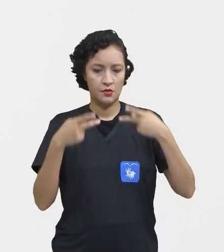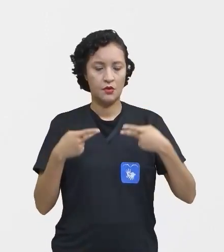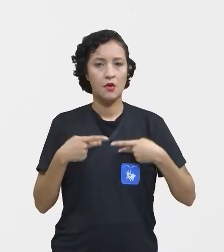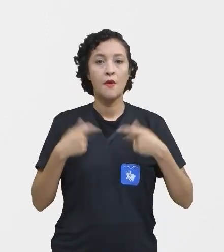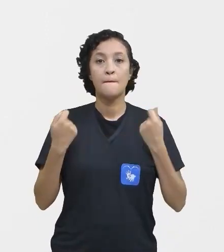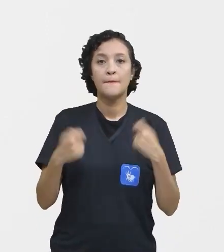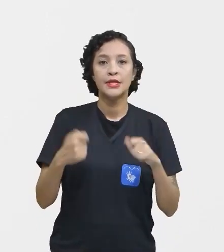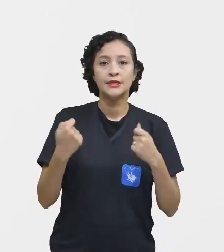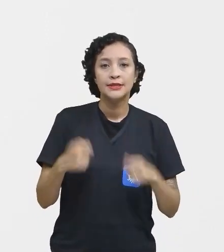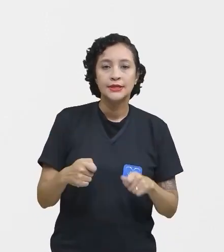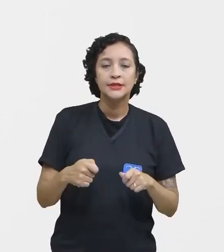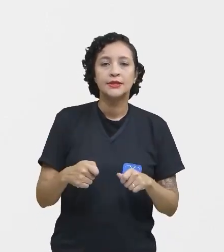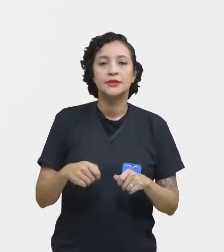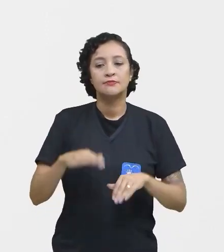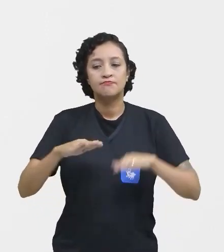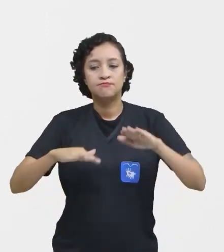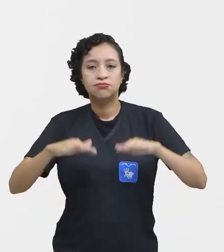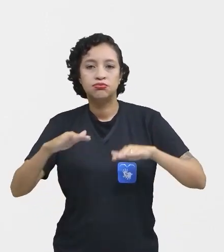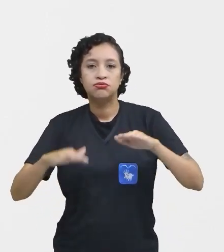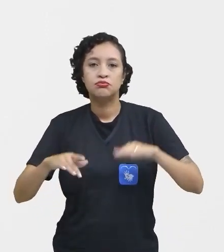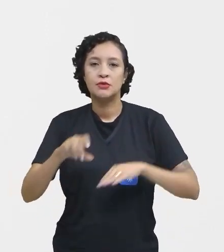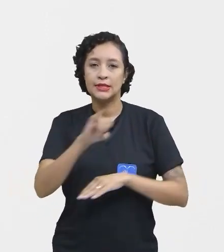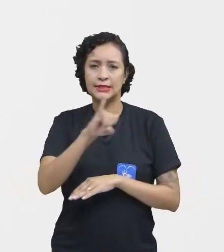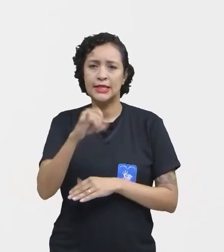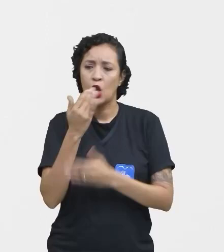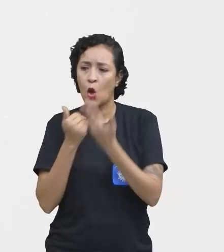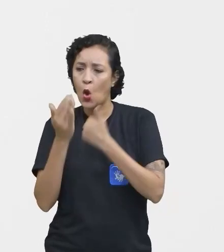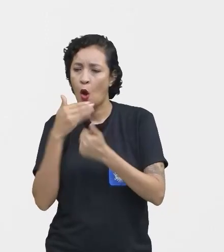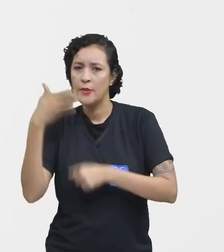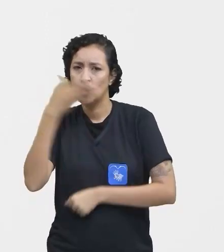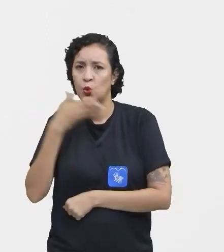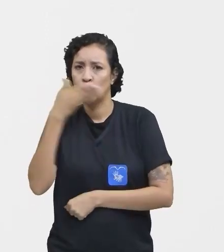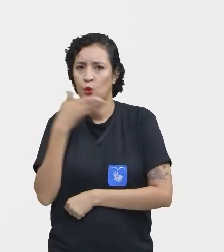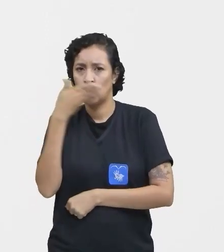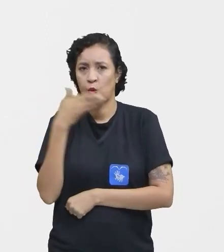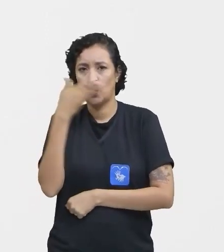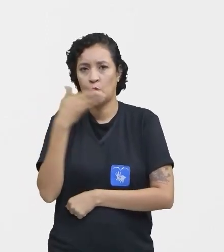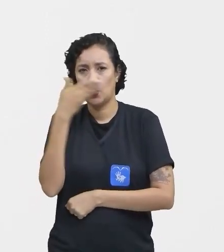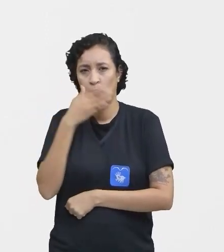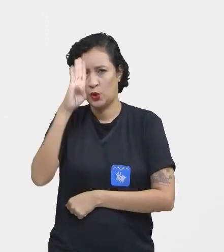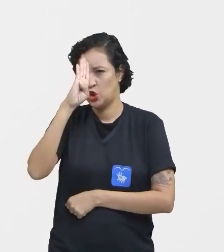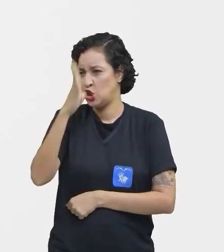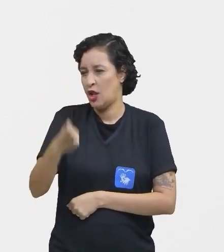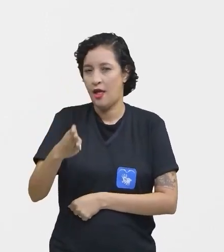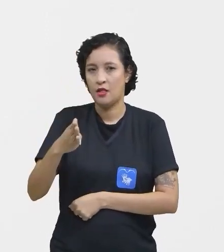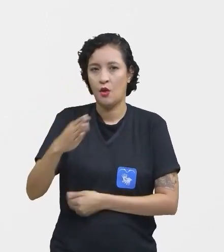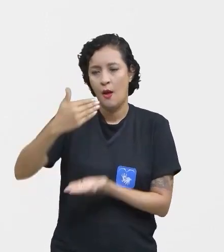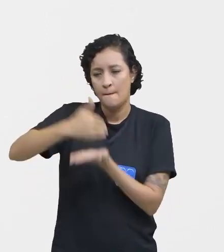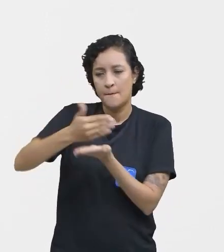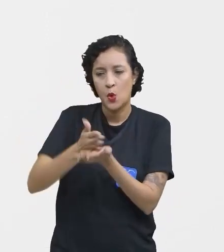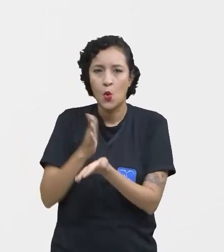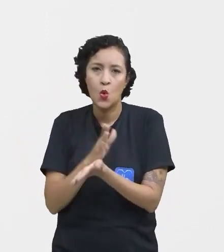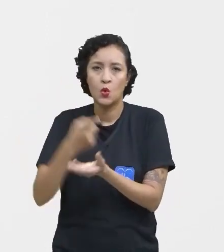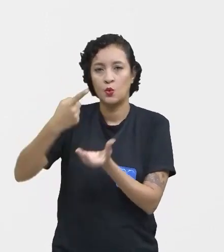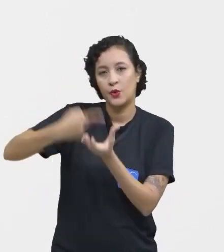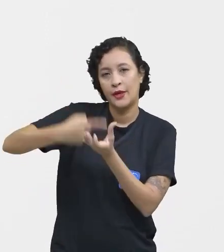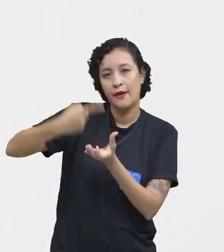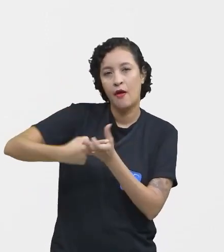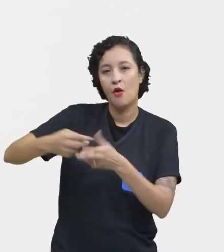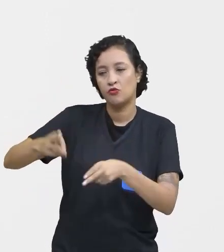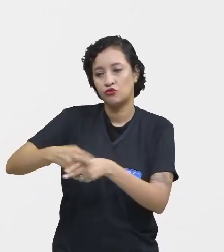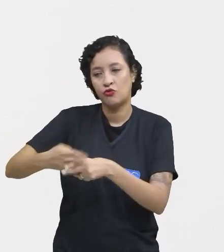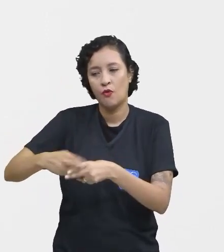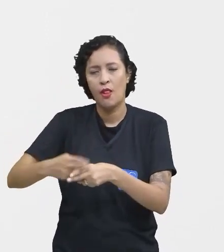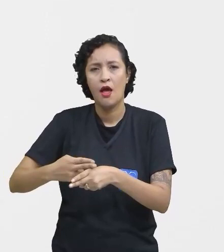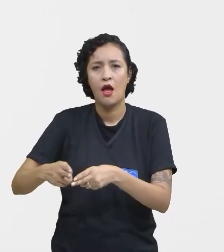ser balanceada. Imagine se você comesse só doce, só bolo, chocolate, quicão, só doce toda